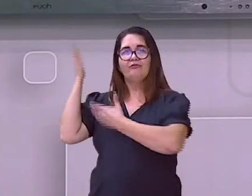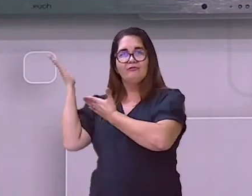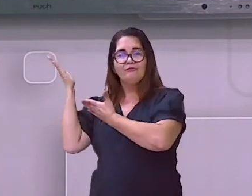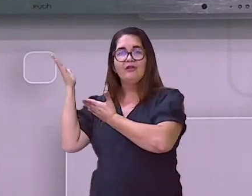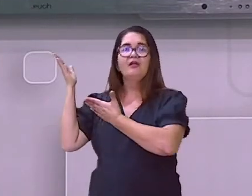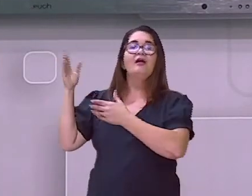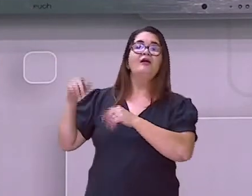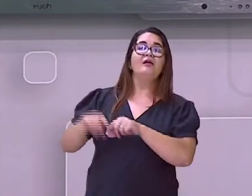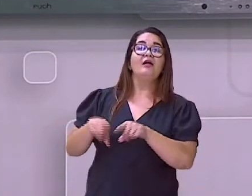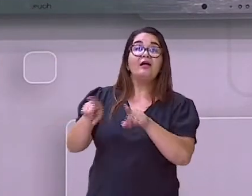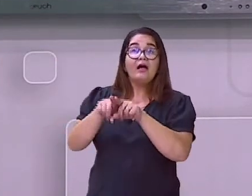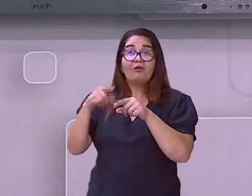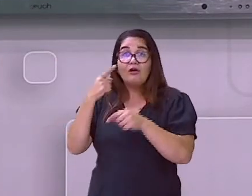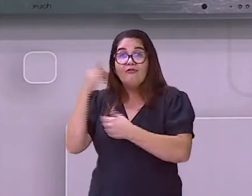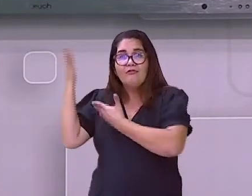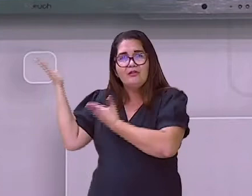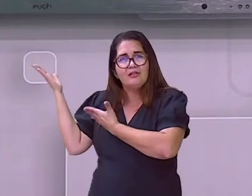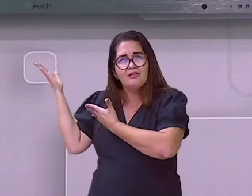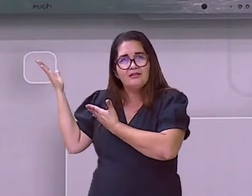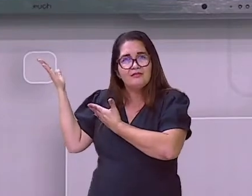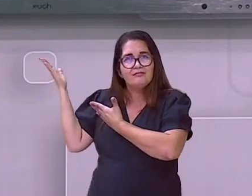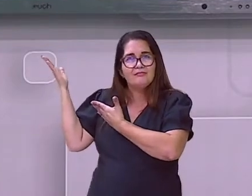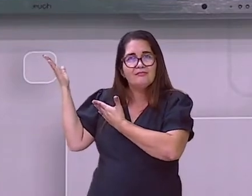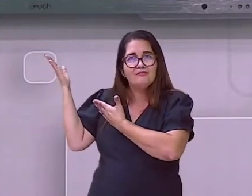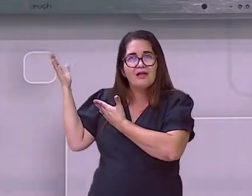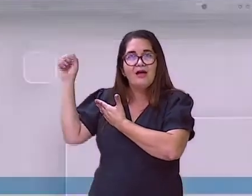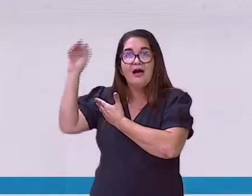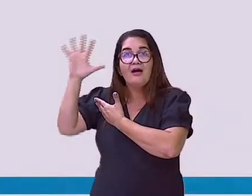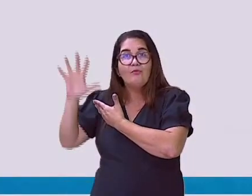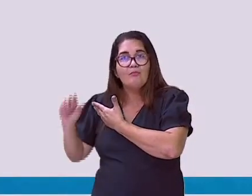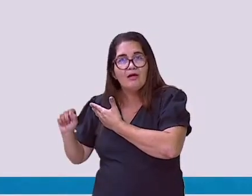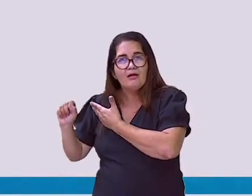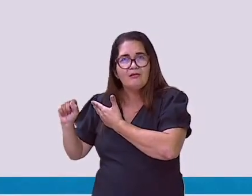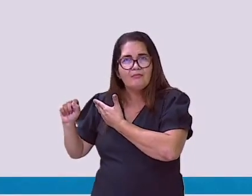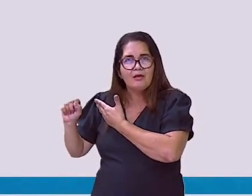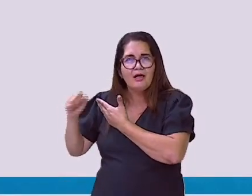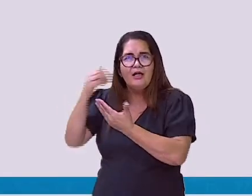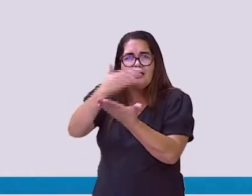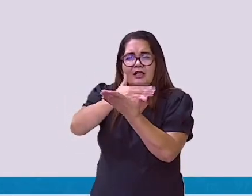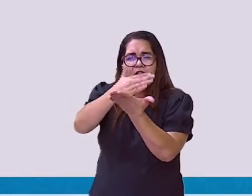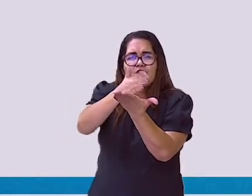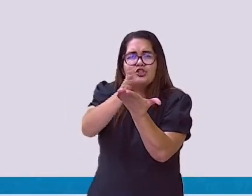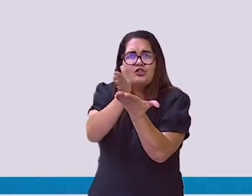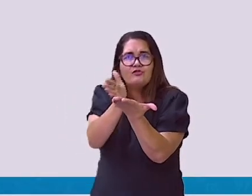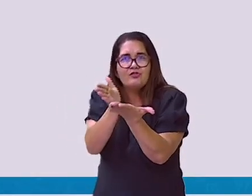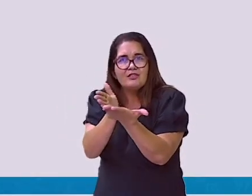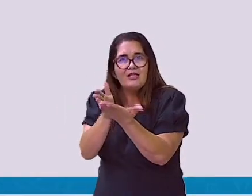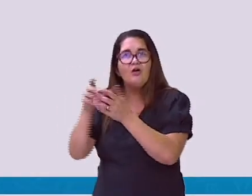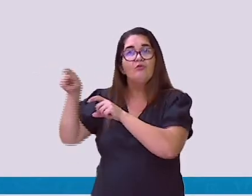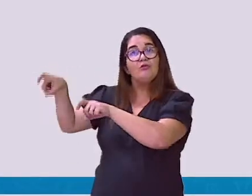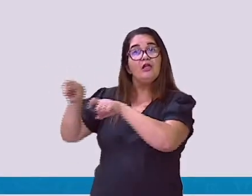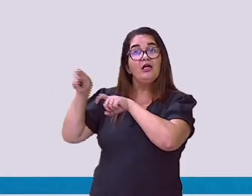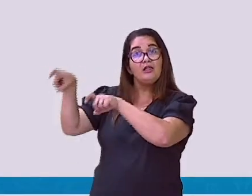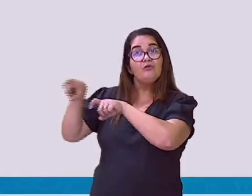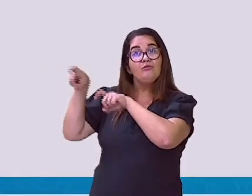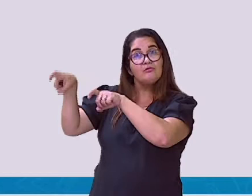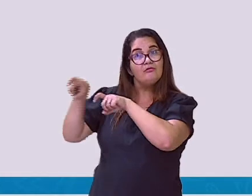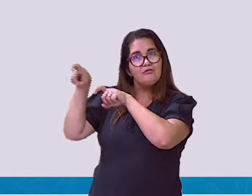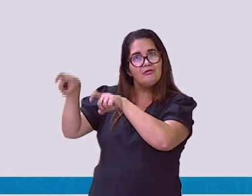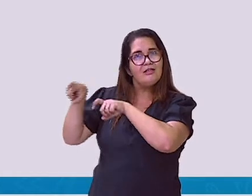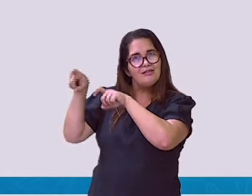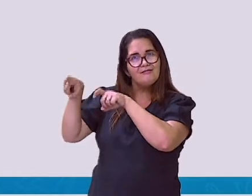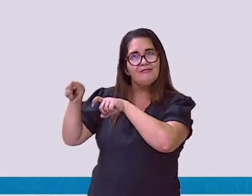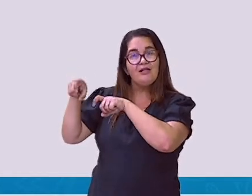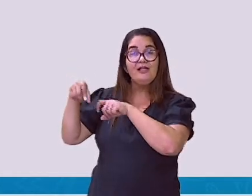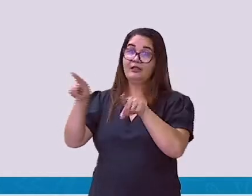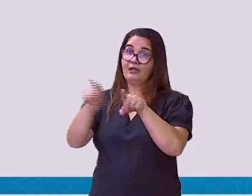E aqui nós temos a distribuição, né, da agricultura e pecuária